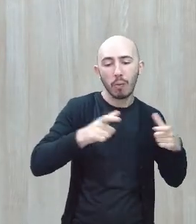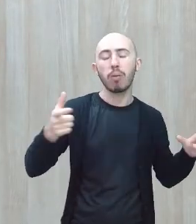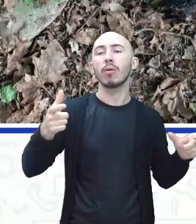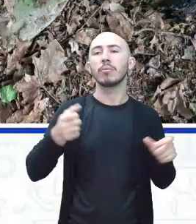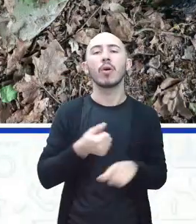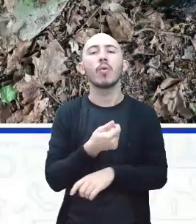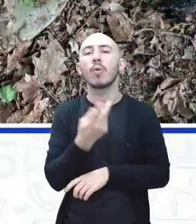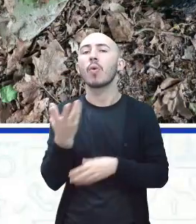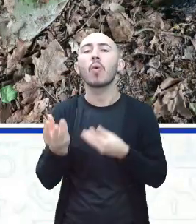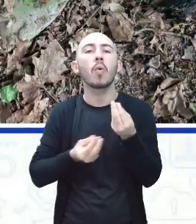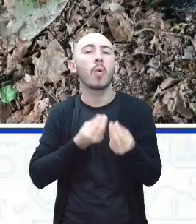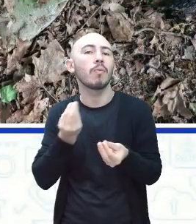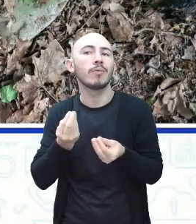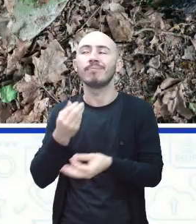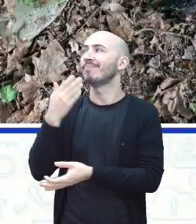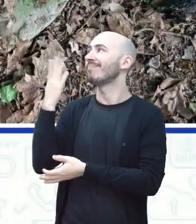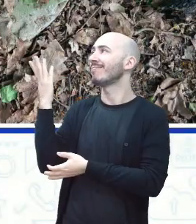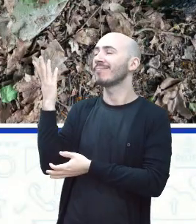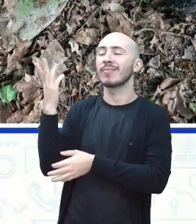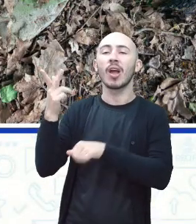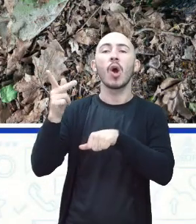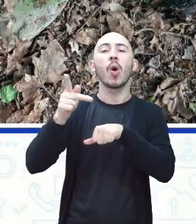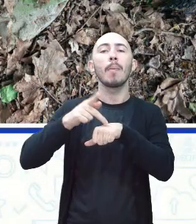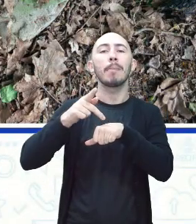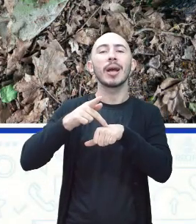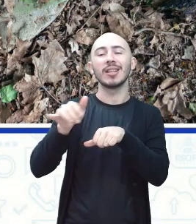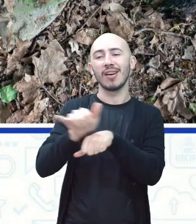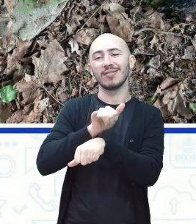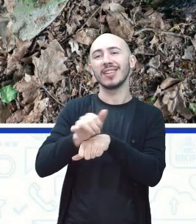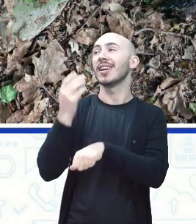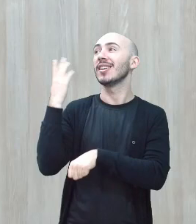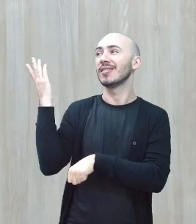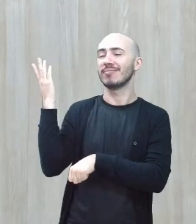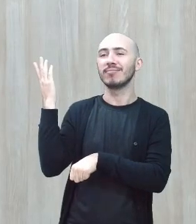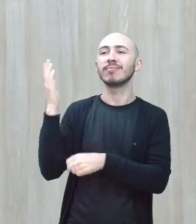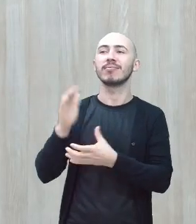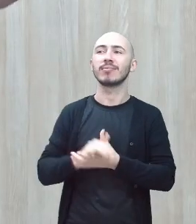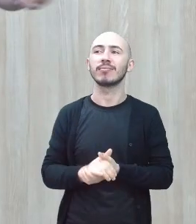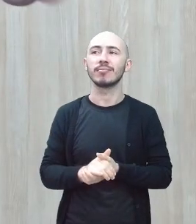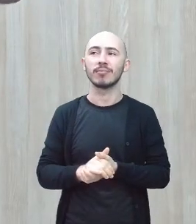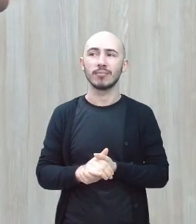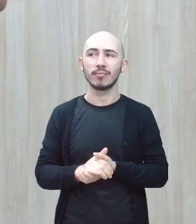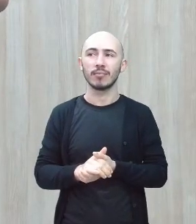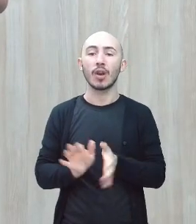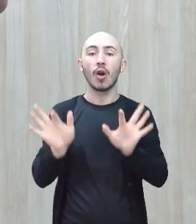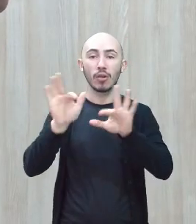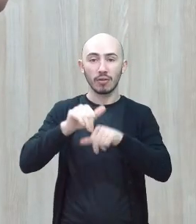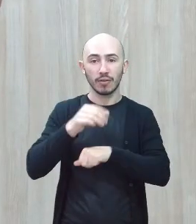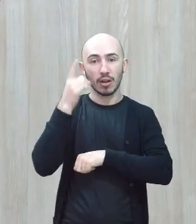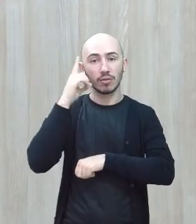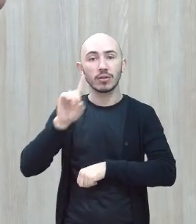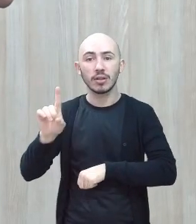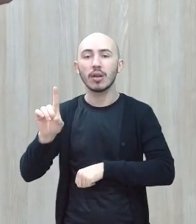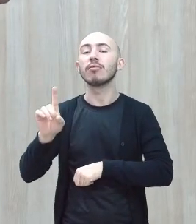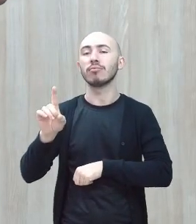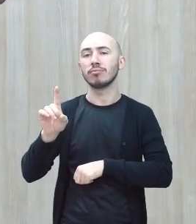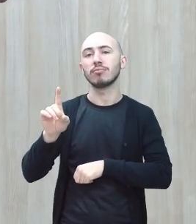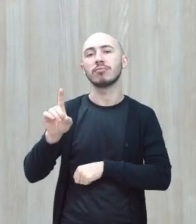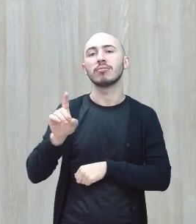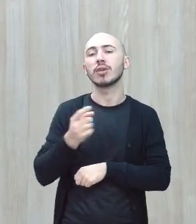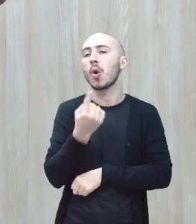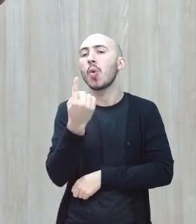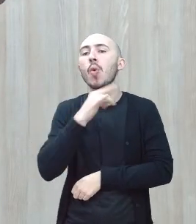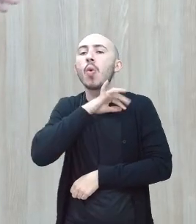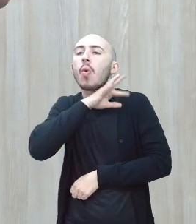bom? Então, a pedra, passava um animal na hora da contagem dele, no final do dia, passava um animal, uma pedrinha, um animal, uma pedrinha. Eu não sei